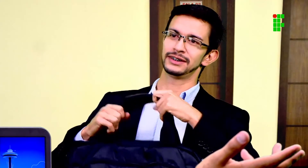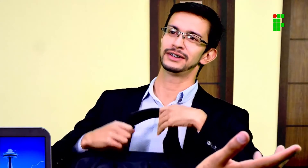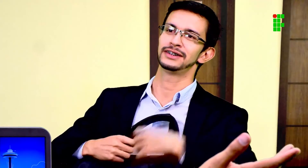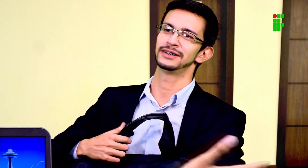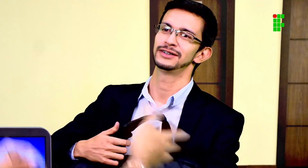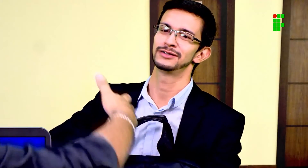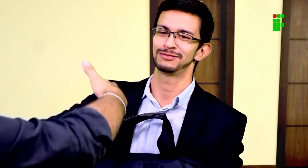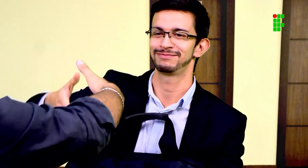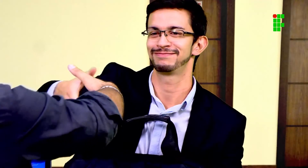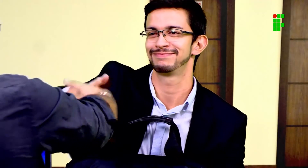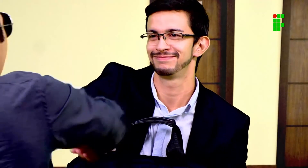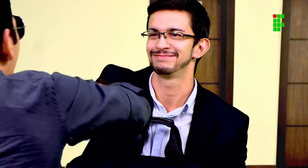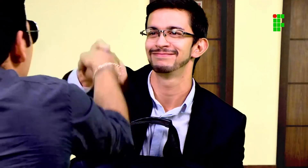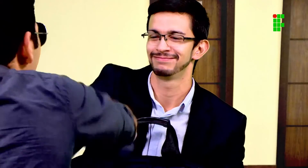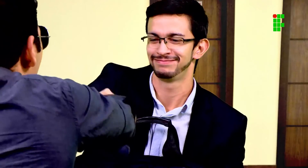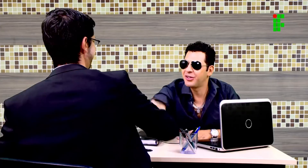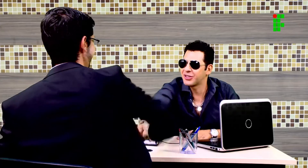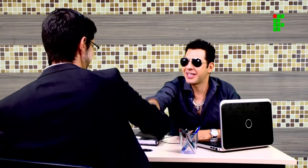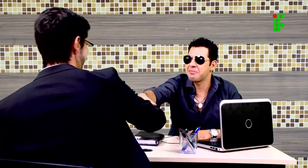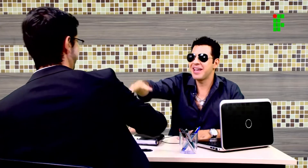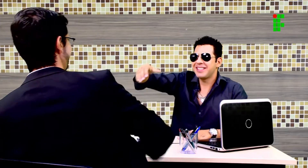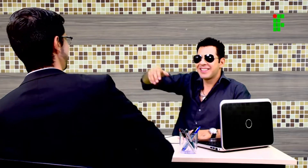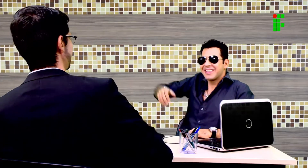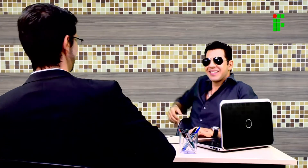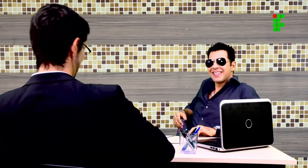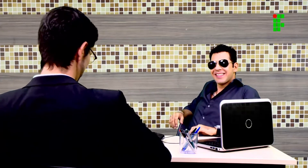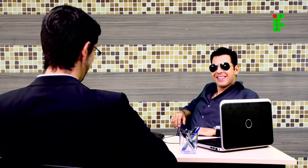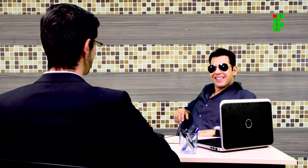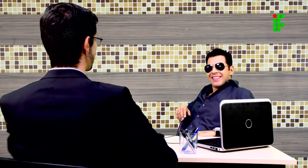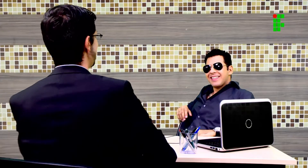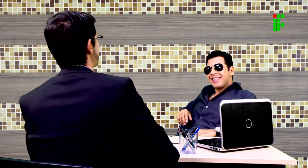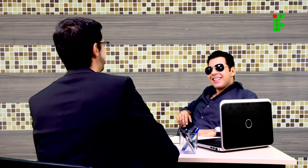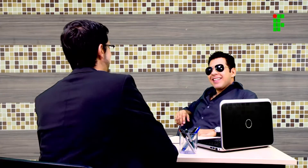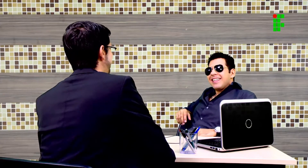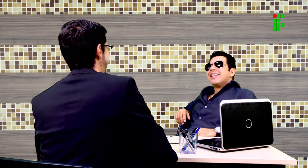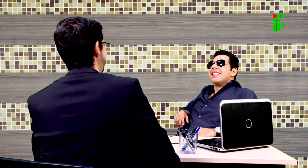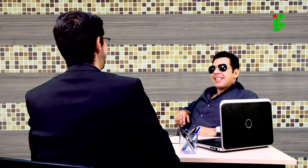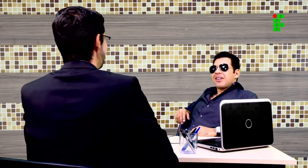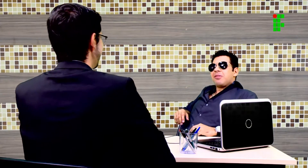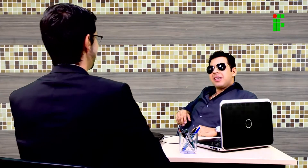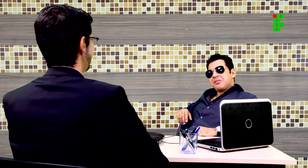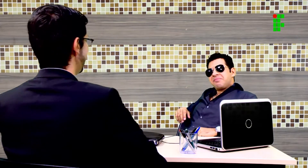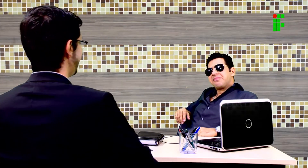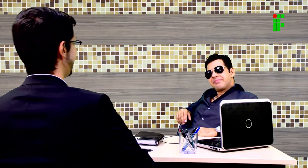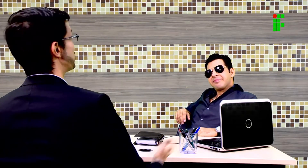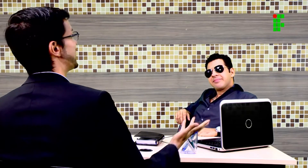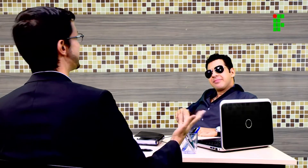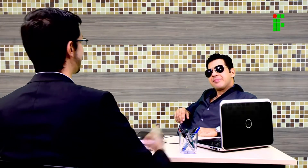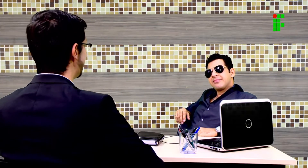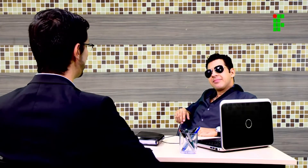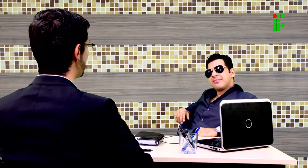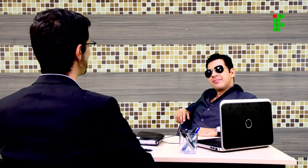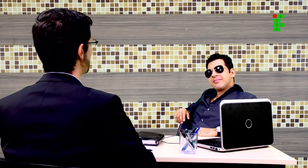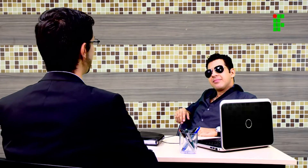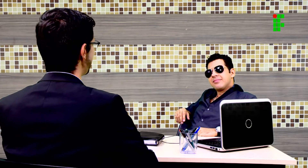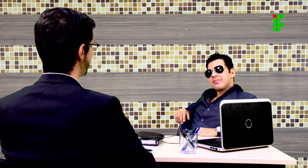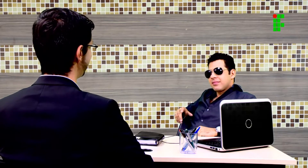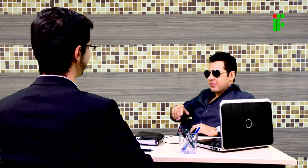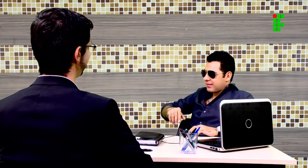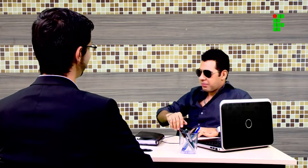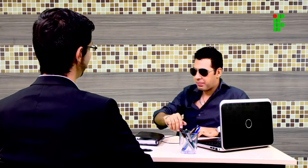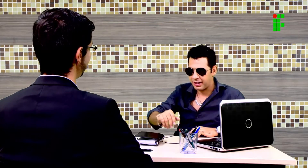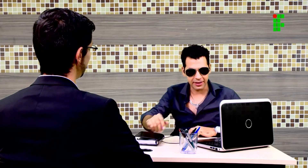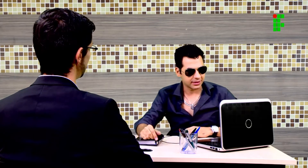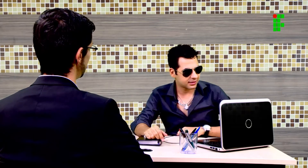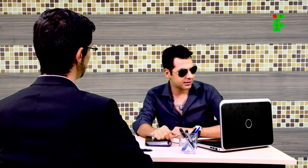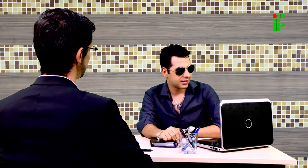meu irmão, tava com saudade de você, meu filho. Você tá bem? Tô bem, e você? Como é que tá? Tranquilo. E a empresa, ganhando rios de dinheiro?